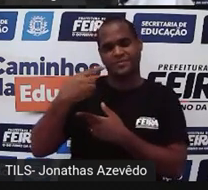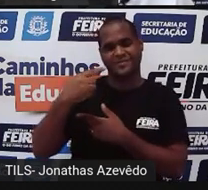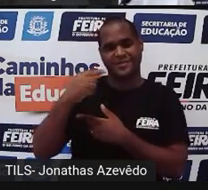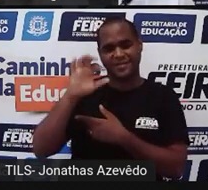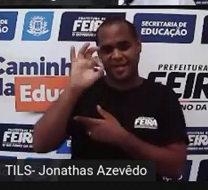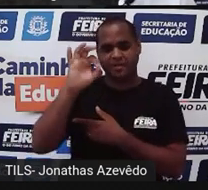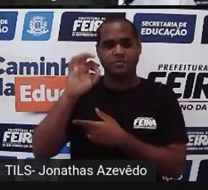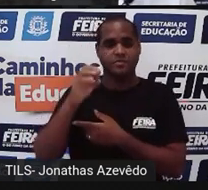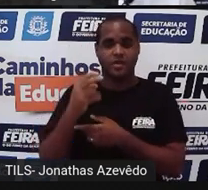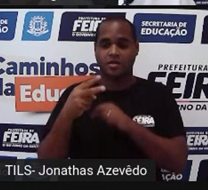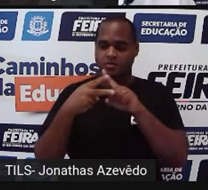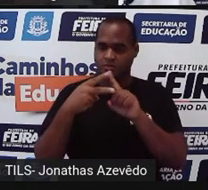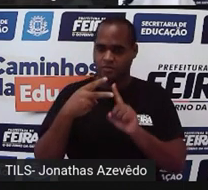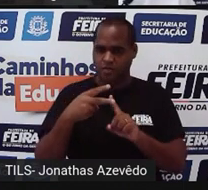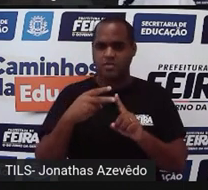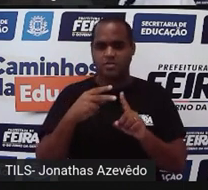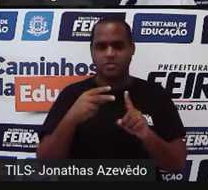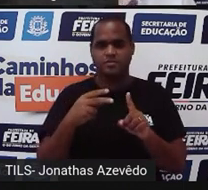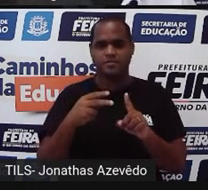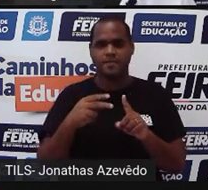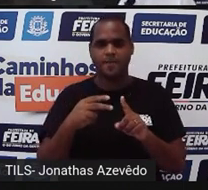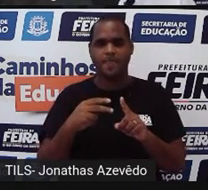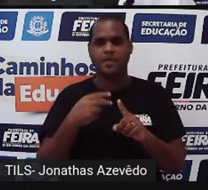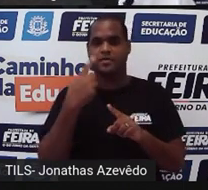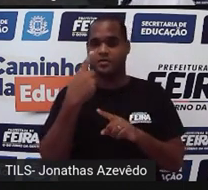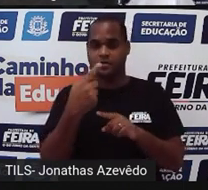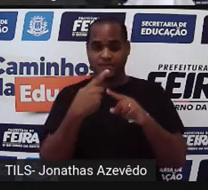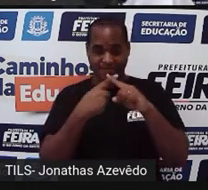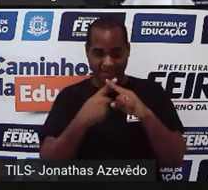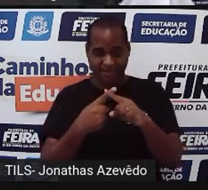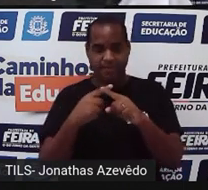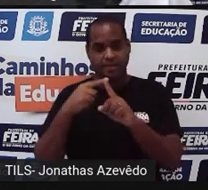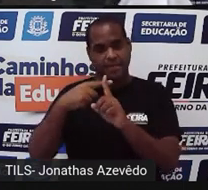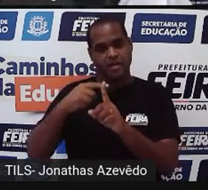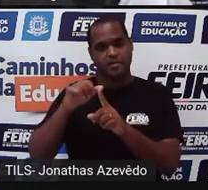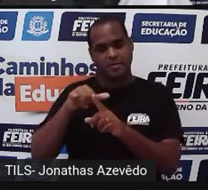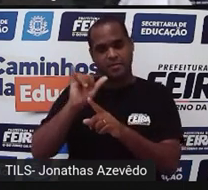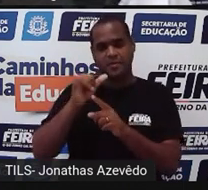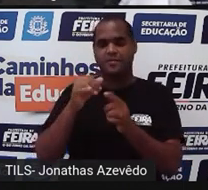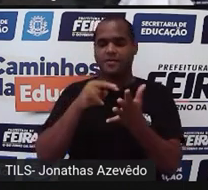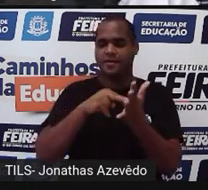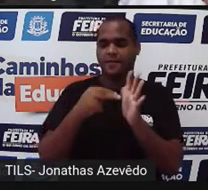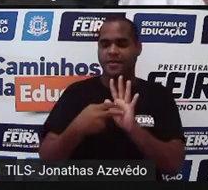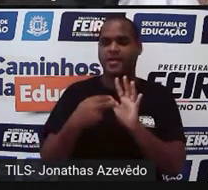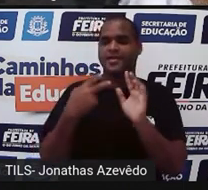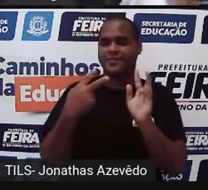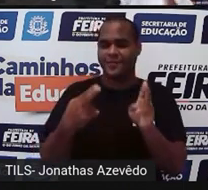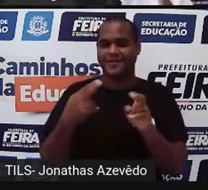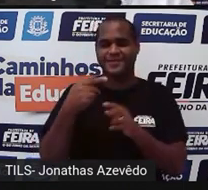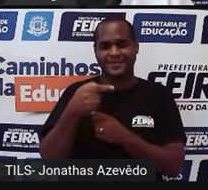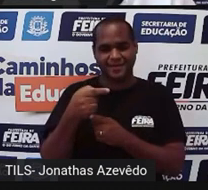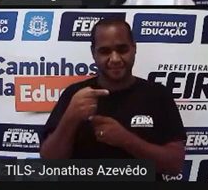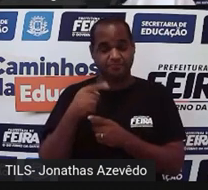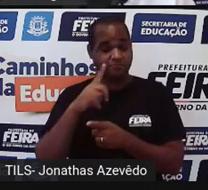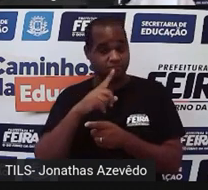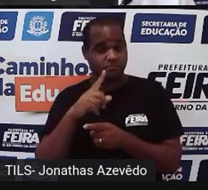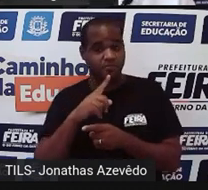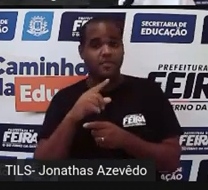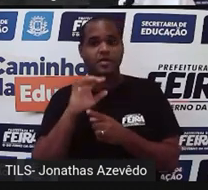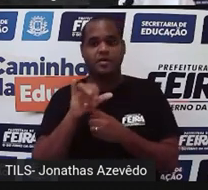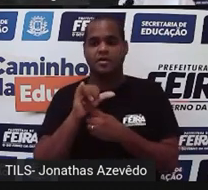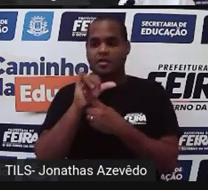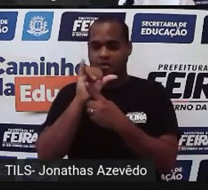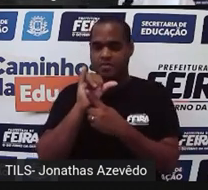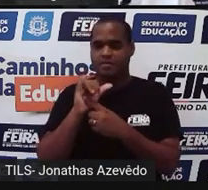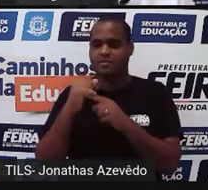grau que tem duas incógnitas. X mais Y igual a 7. Tem incógnita X e tem